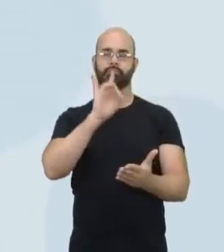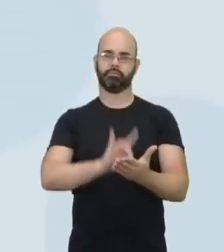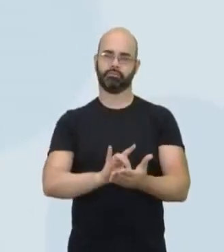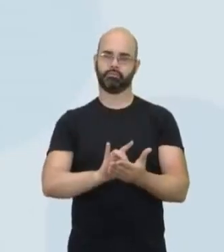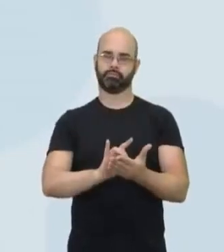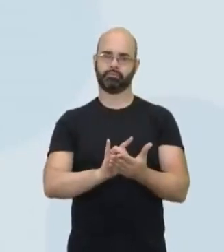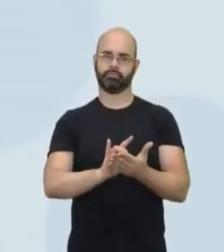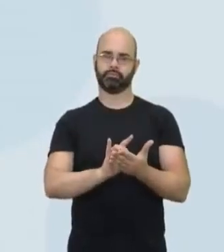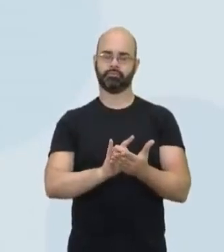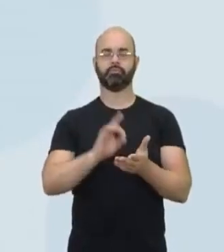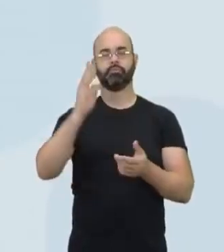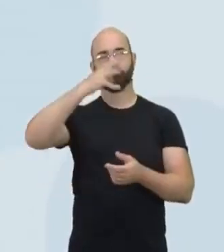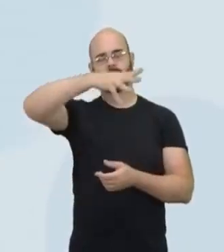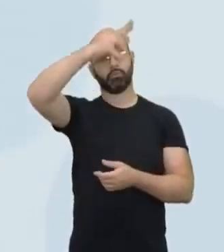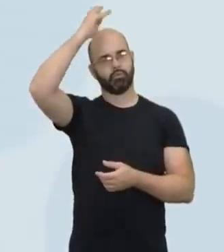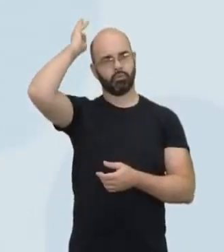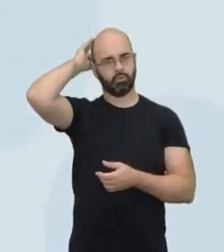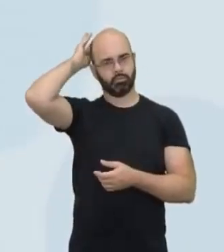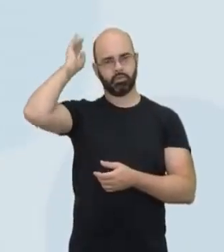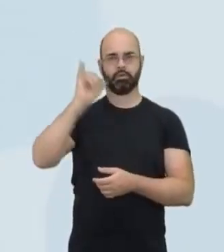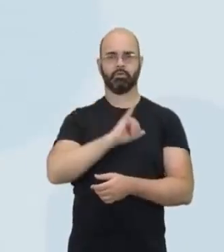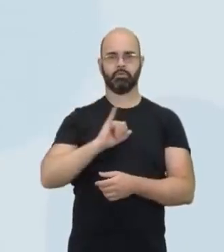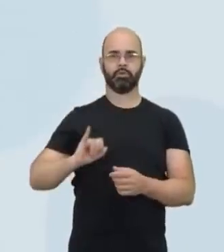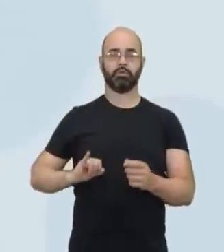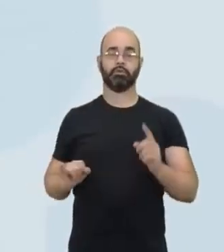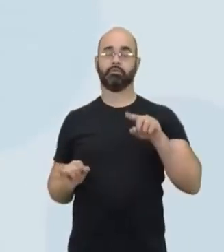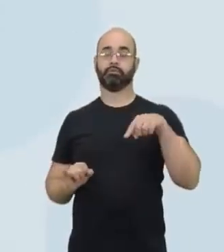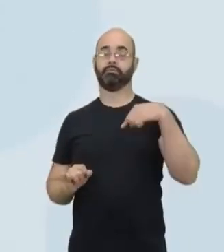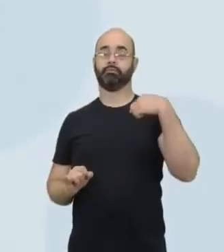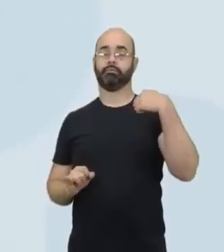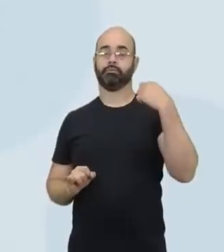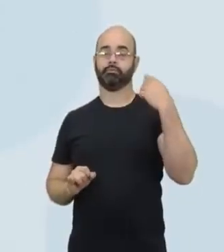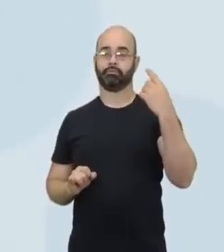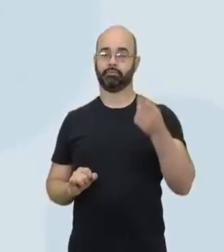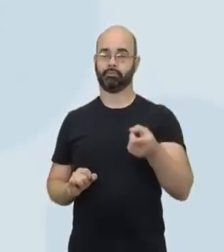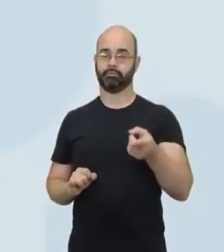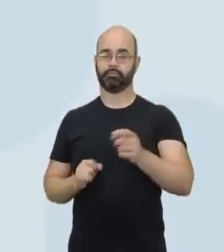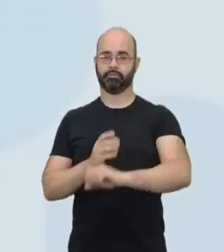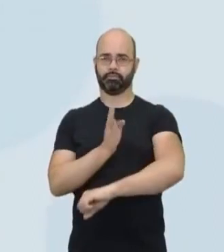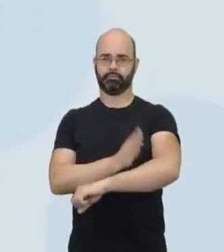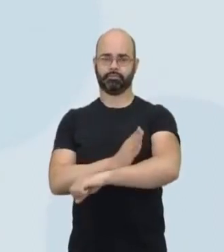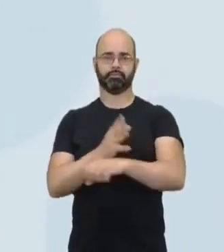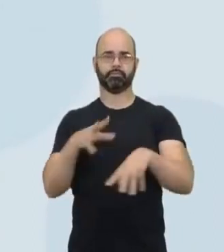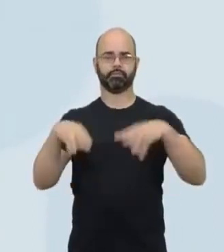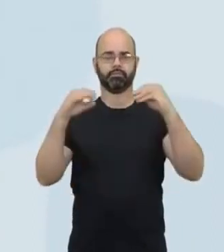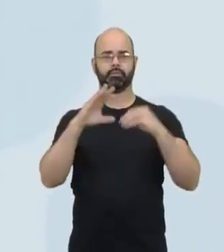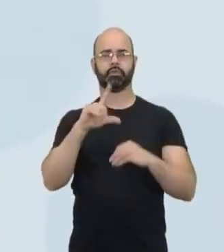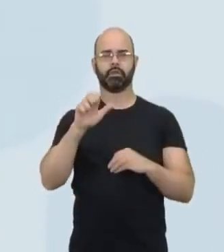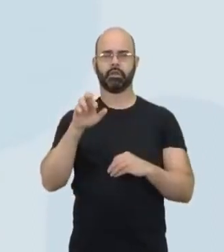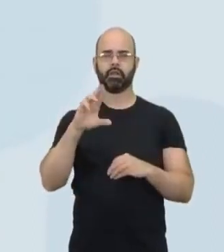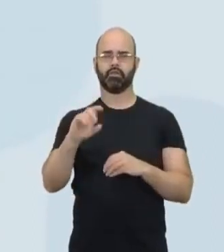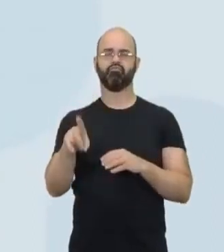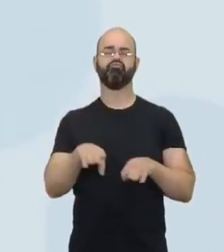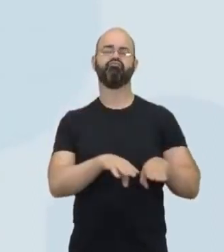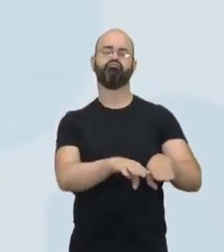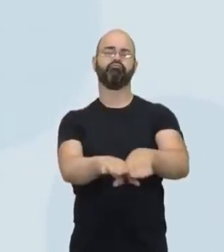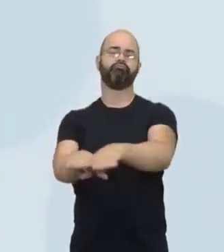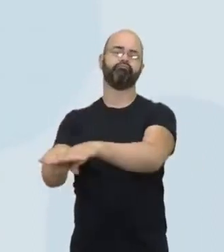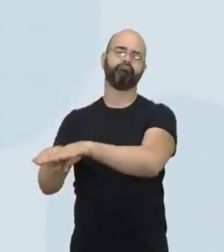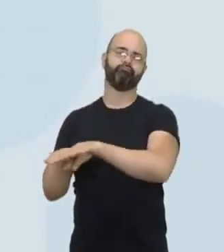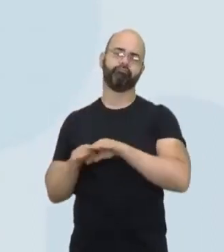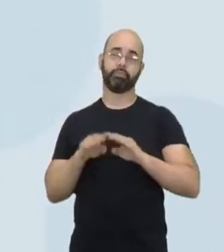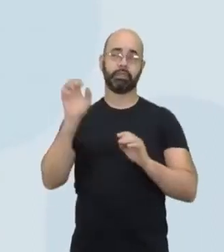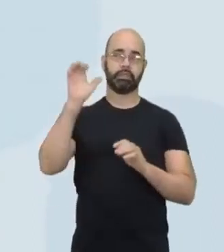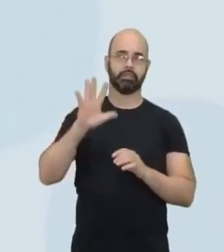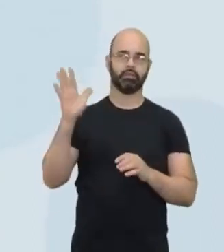Império Romano, e quando chega na Idade Média, o clero já é, na verdade, uma religião hegemônica aqui na